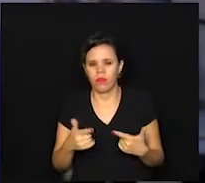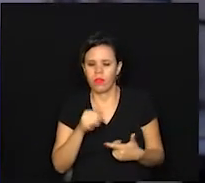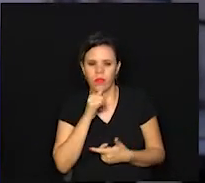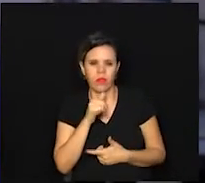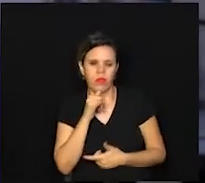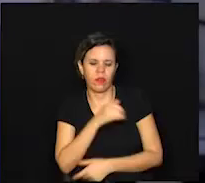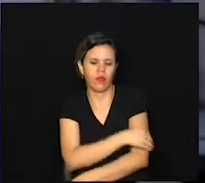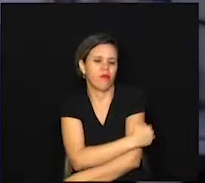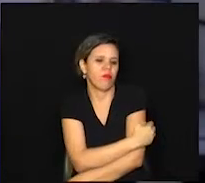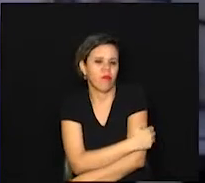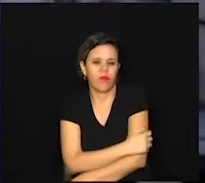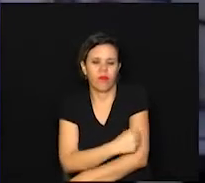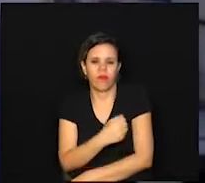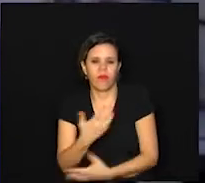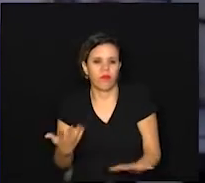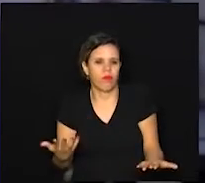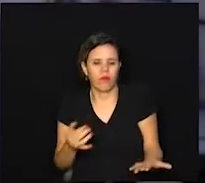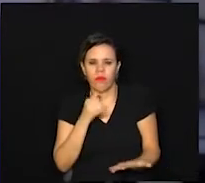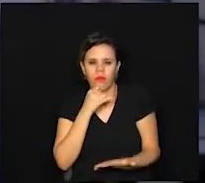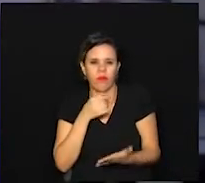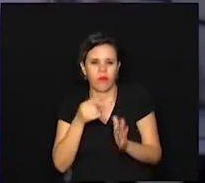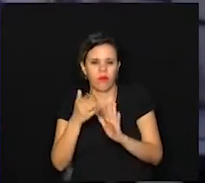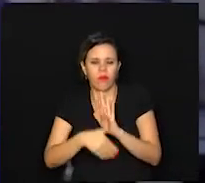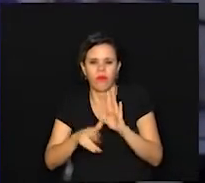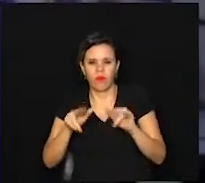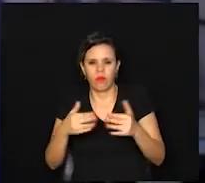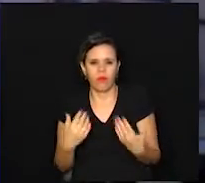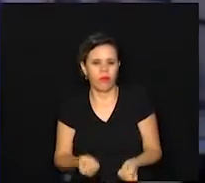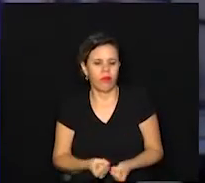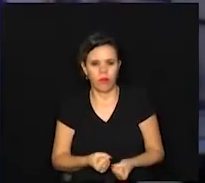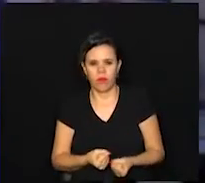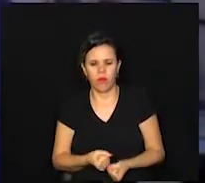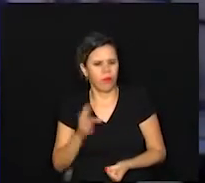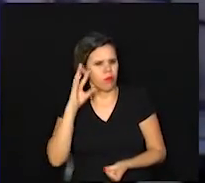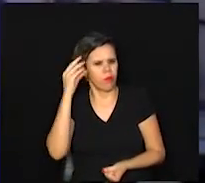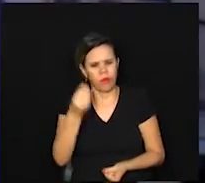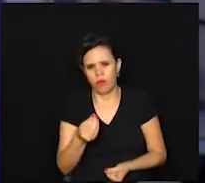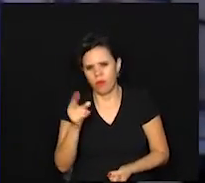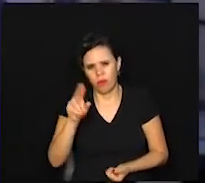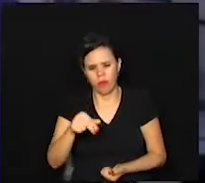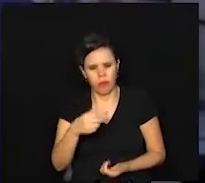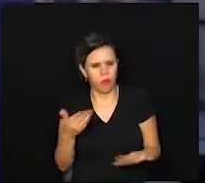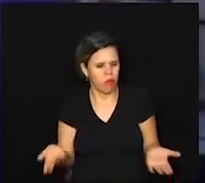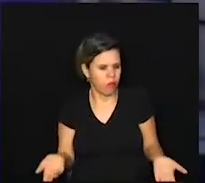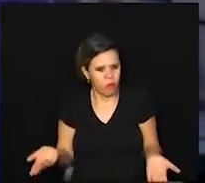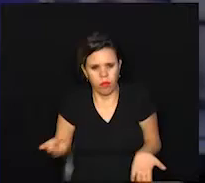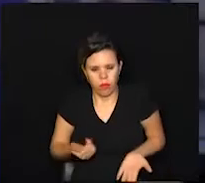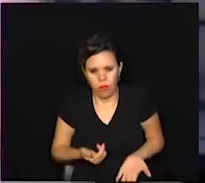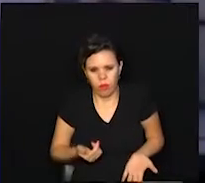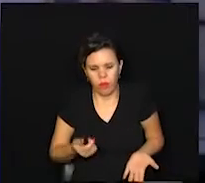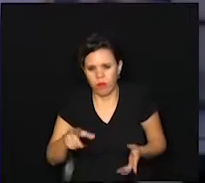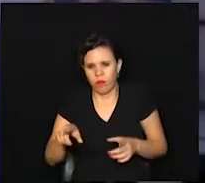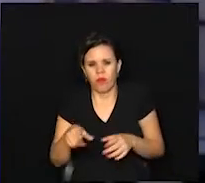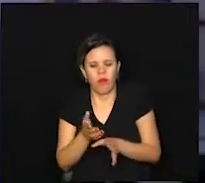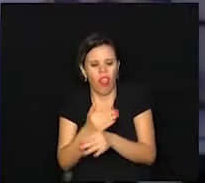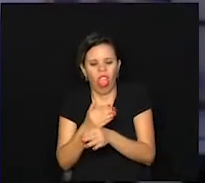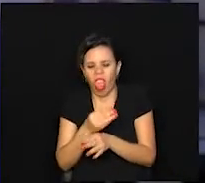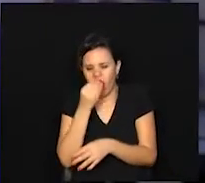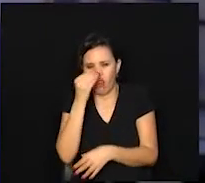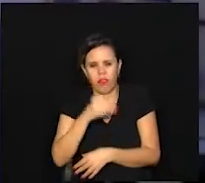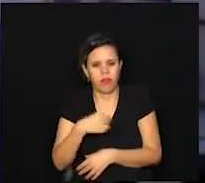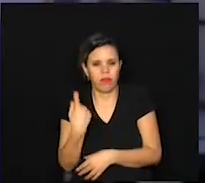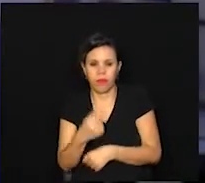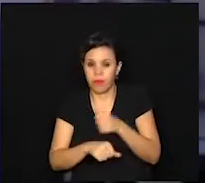né, e não prescrevem nunca. E ele não entendeu isso, sabe? Então, assim, é uma esculhambação e nós precisamos